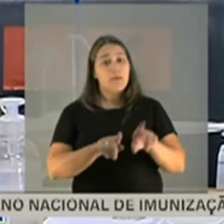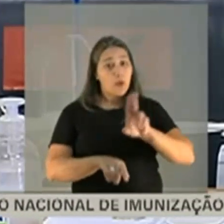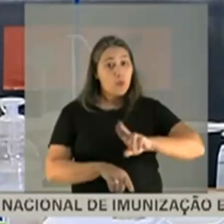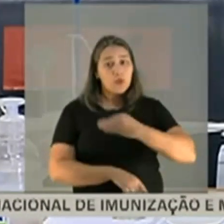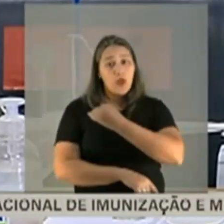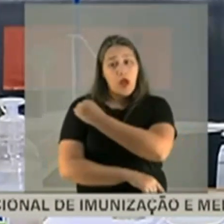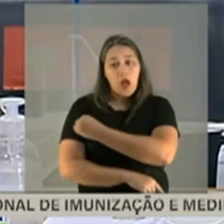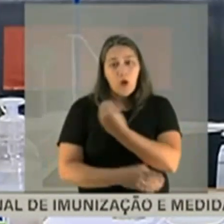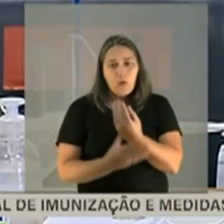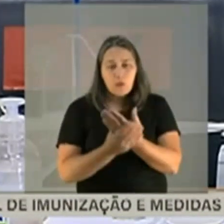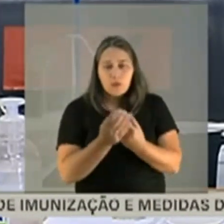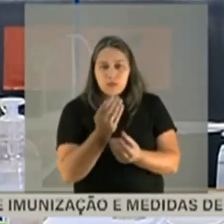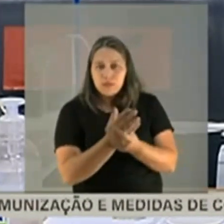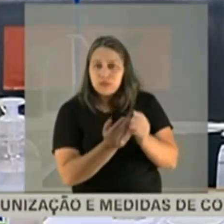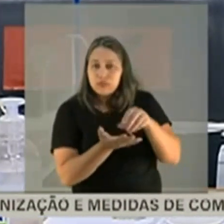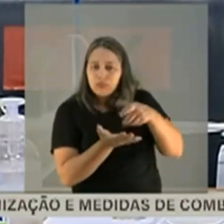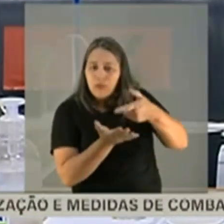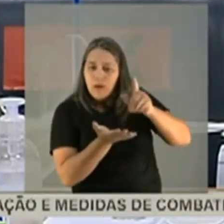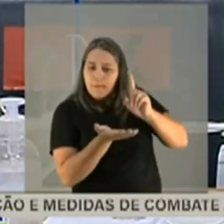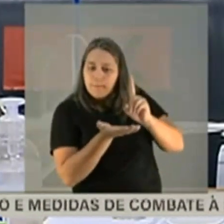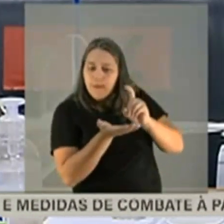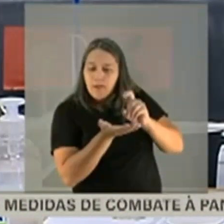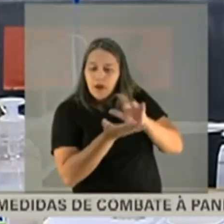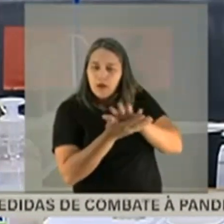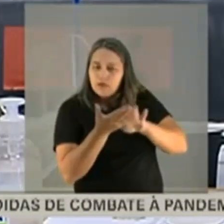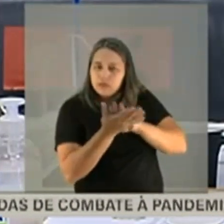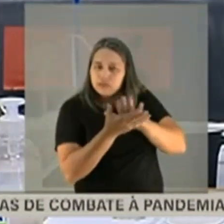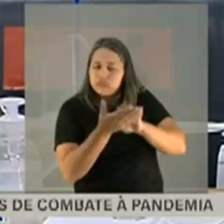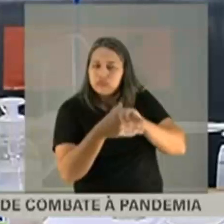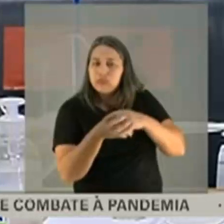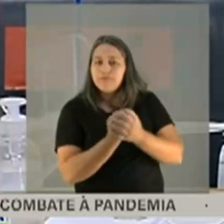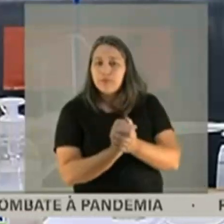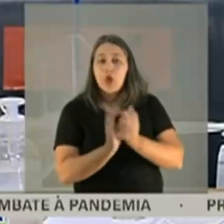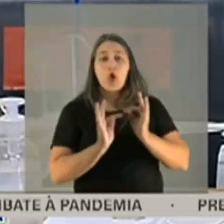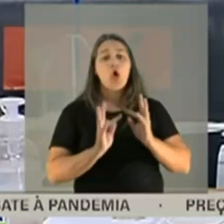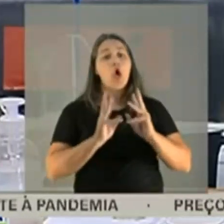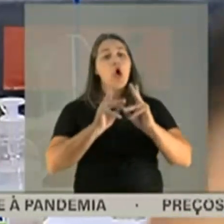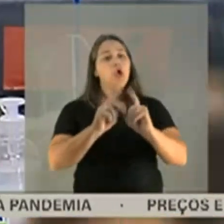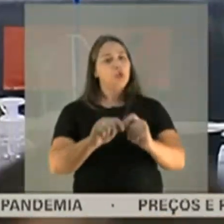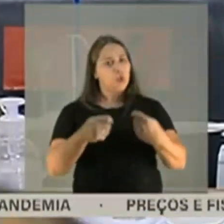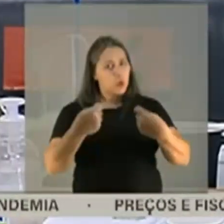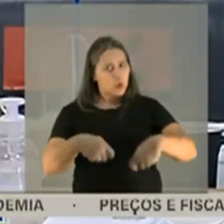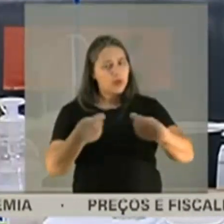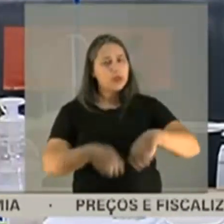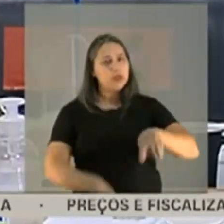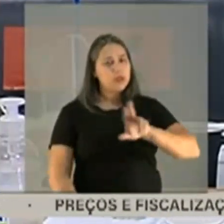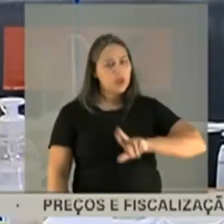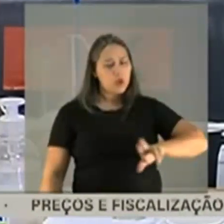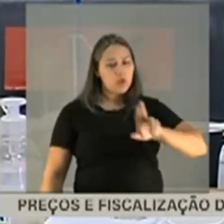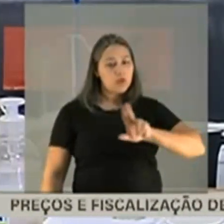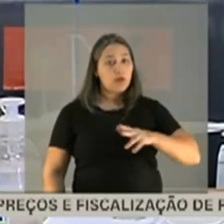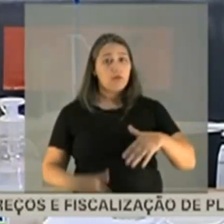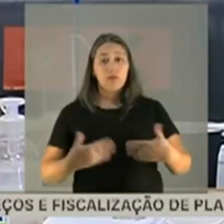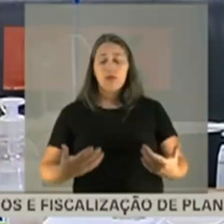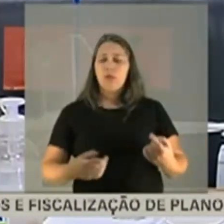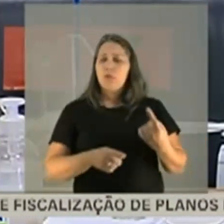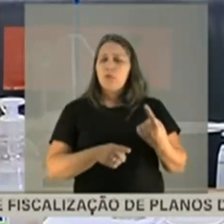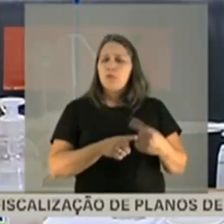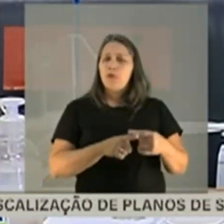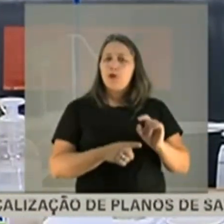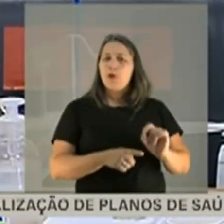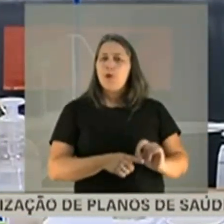gel. Nós estamos numa guerra, todas as armas devem ser usadas, inclusive, por que não,